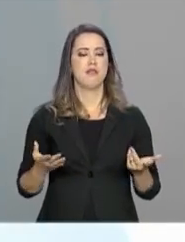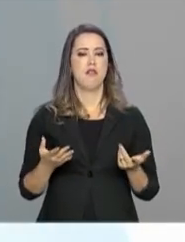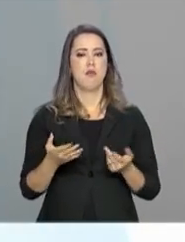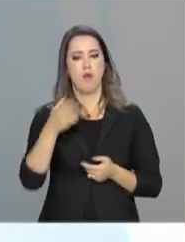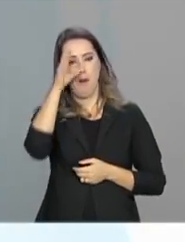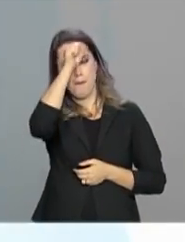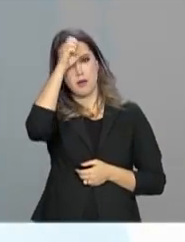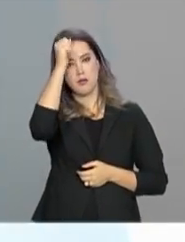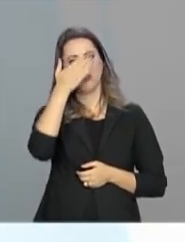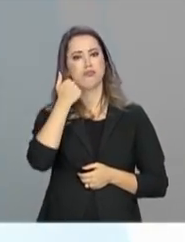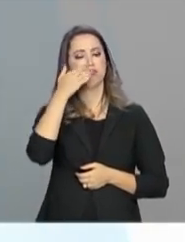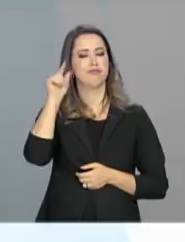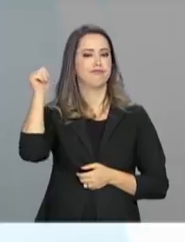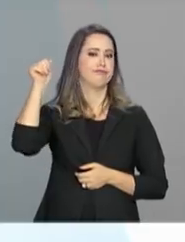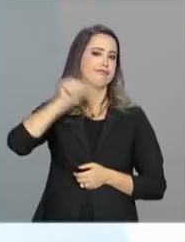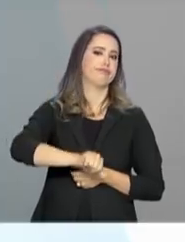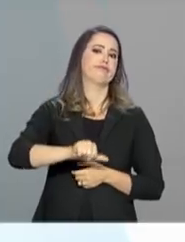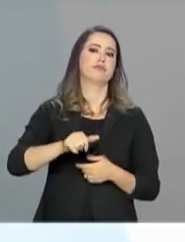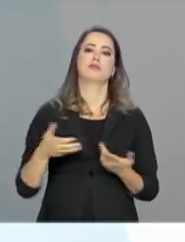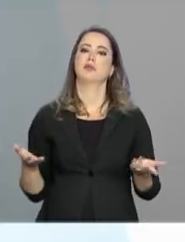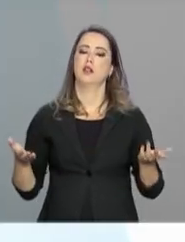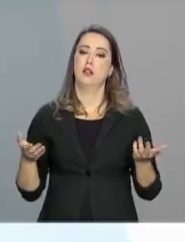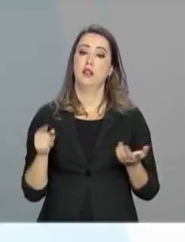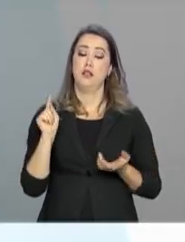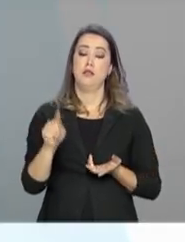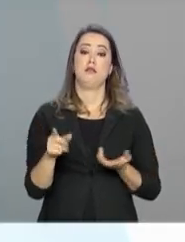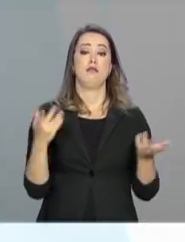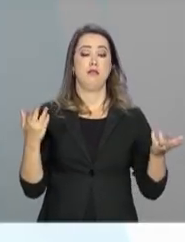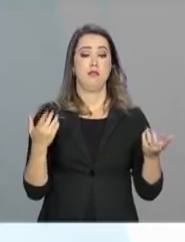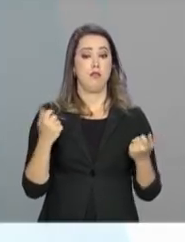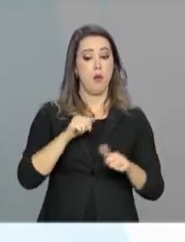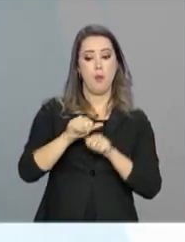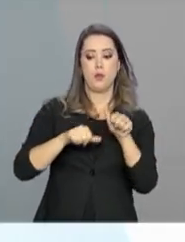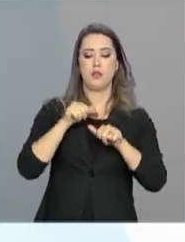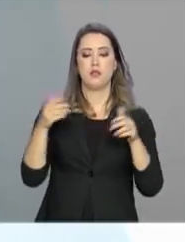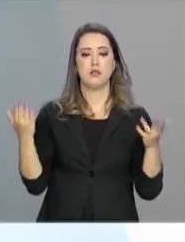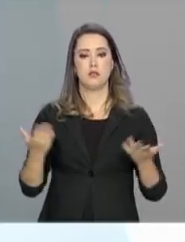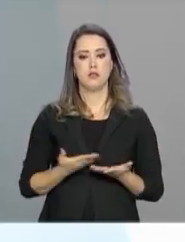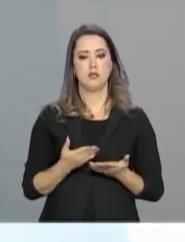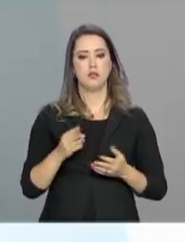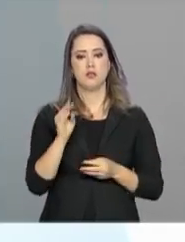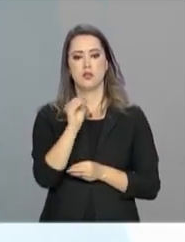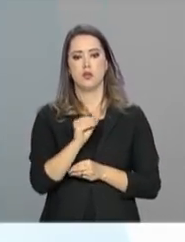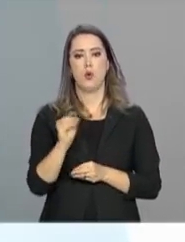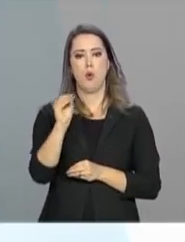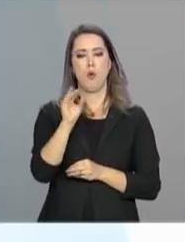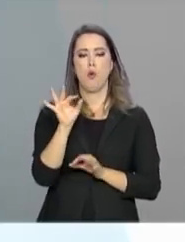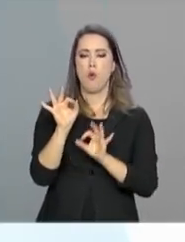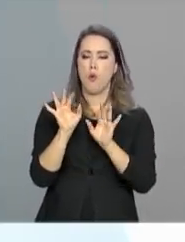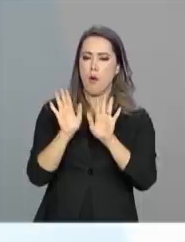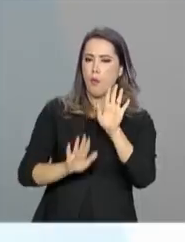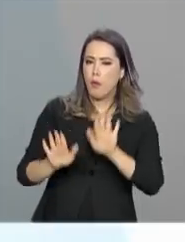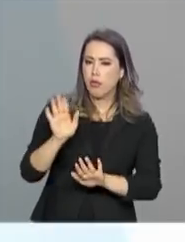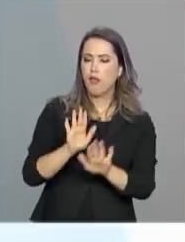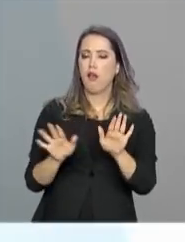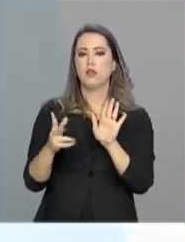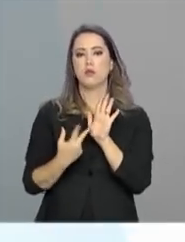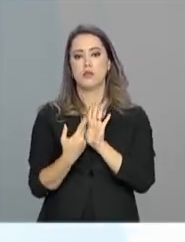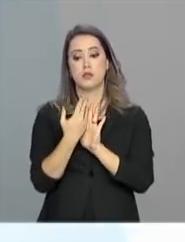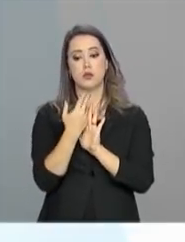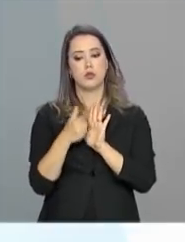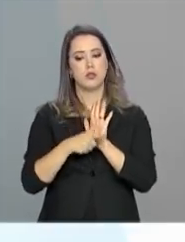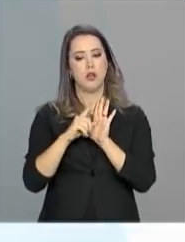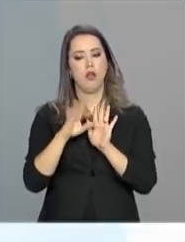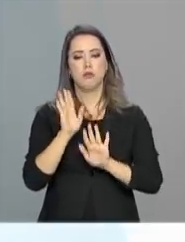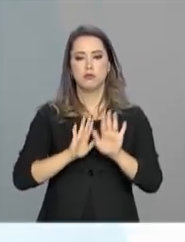criança e isso é uma mudança que veio com o tatá o preparo para a cirurgia disse ele quero poder levar